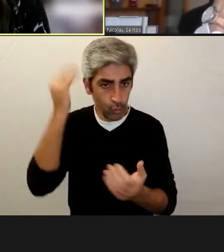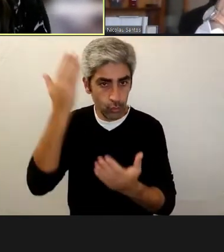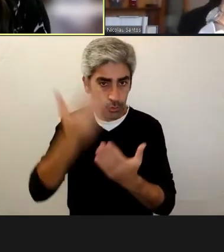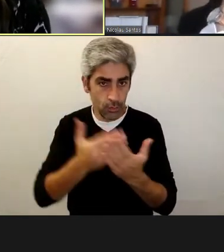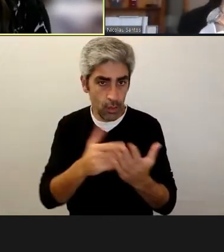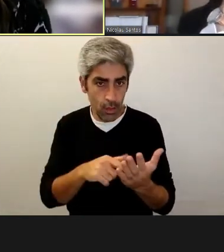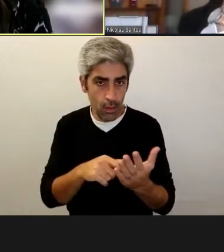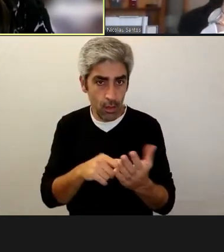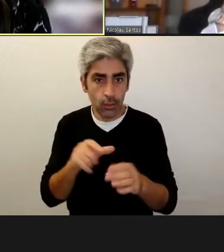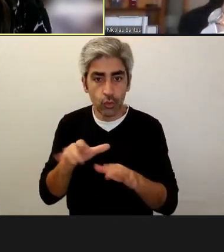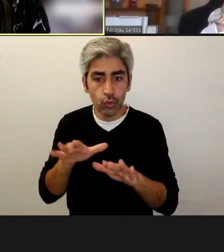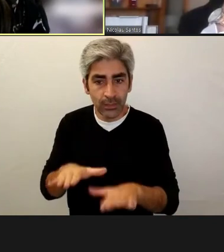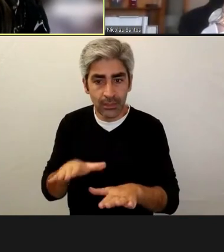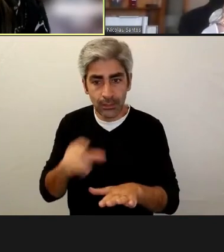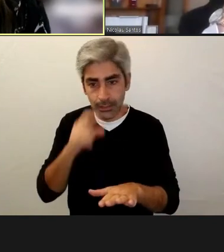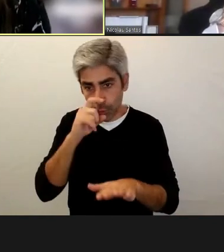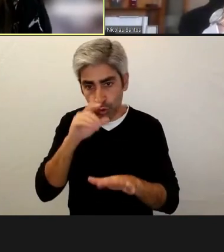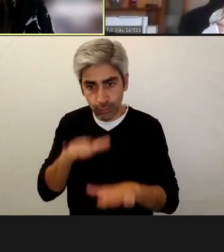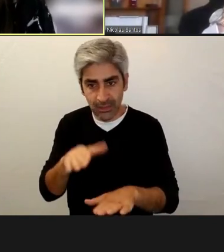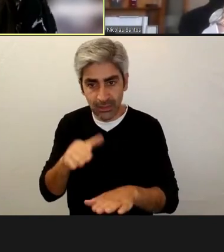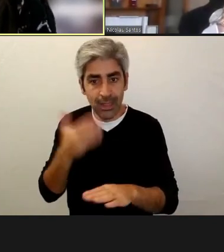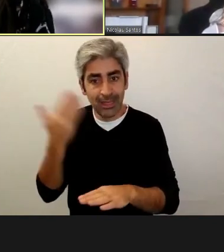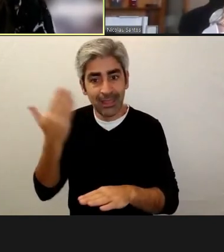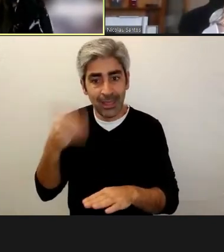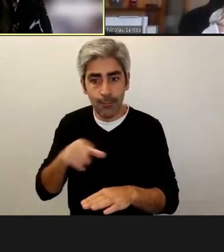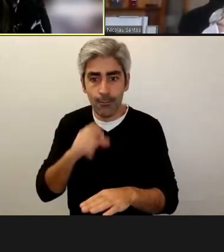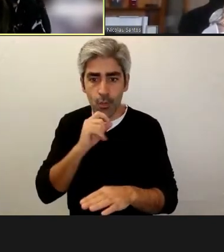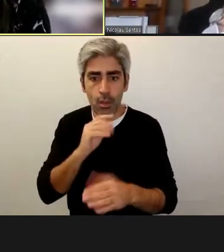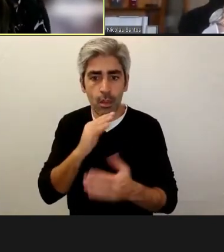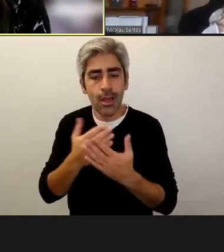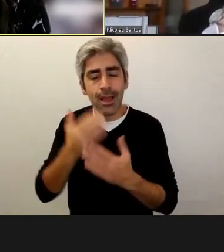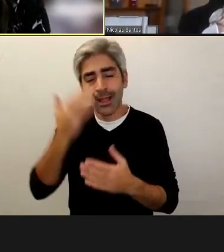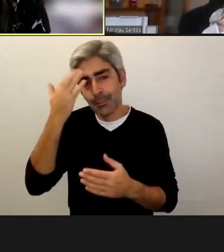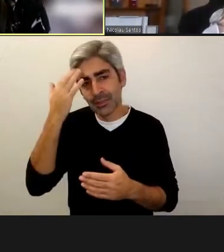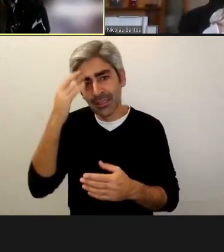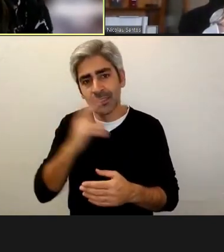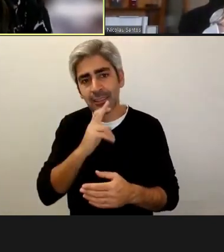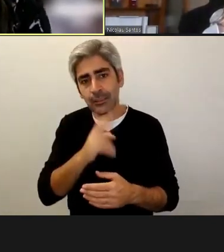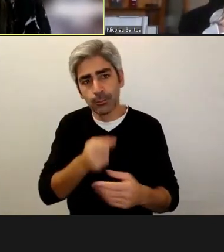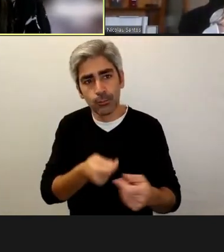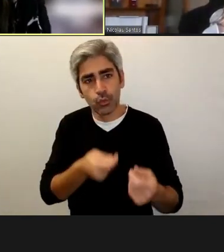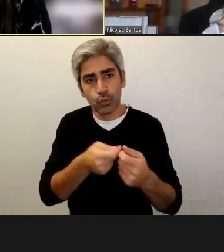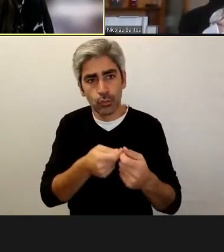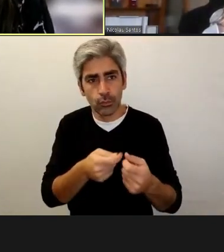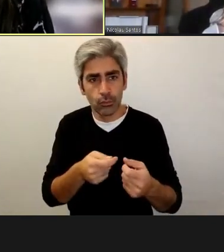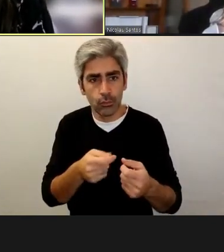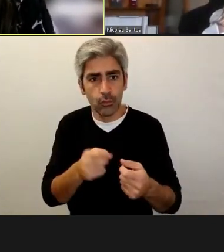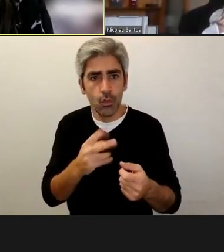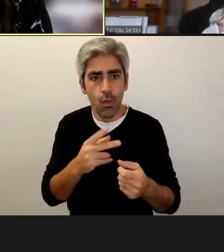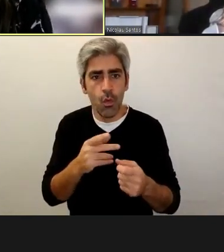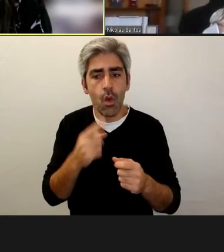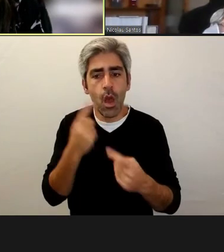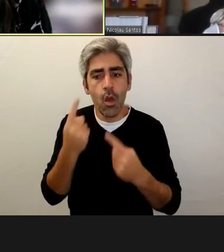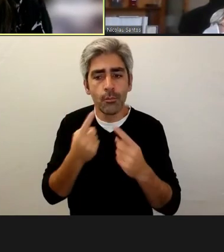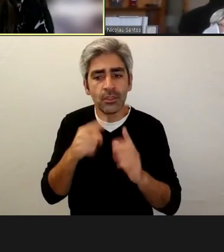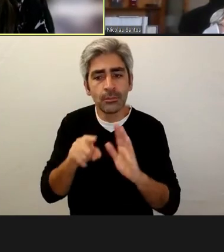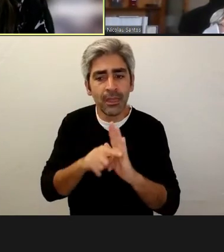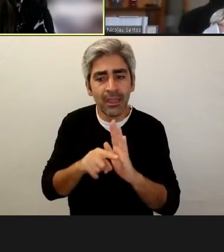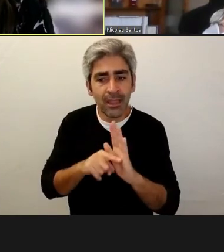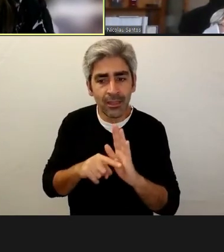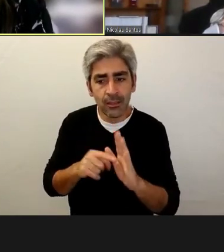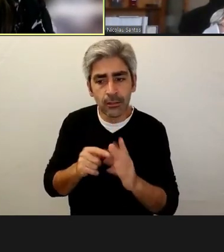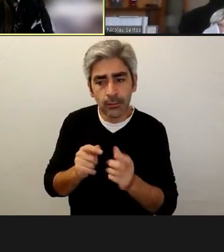designadamente a suspensão de direitos, pode permitir uma capacidade de resposta ou a capacidade de adotar determinadas medidas,